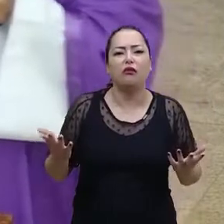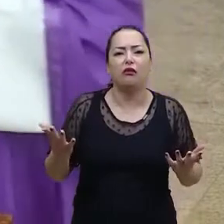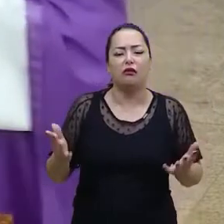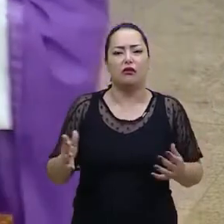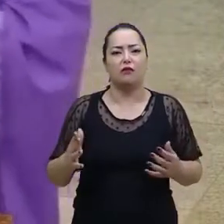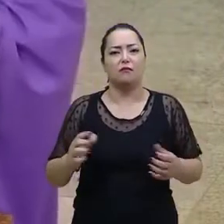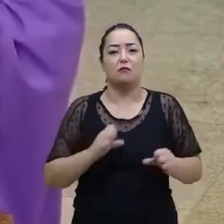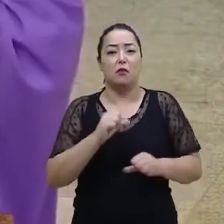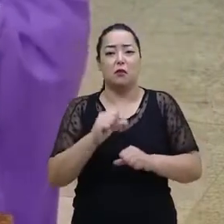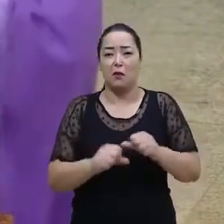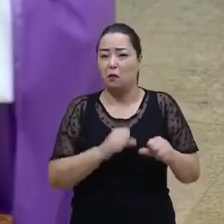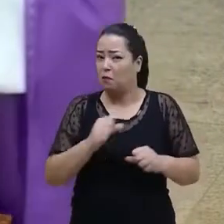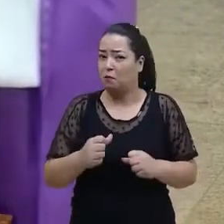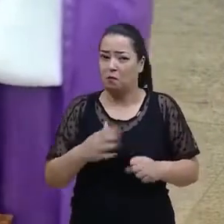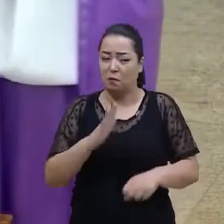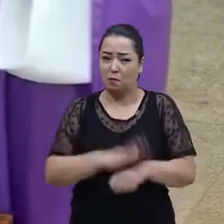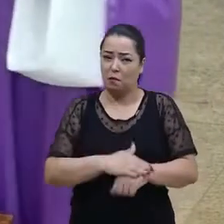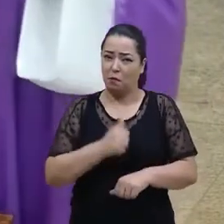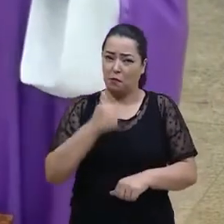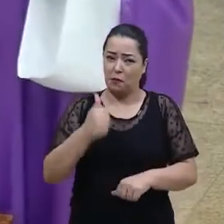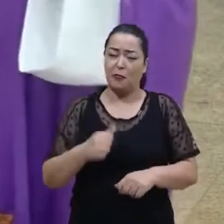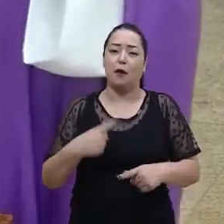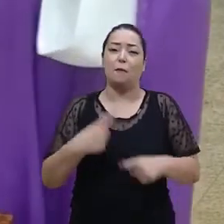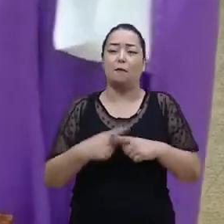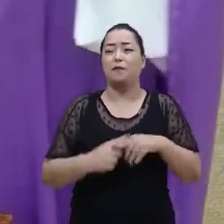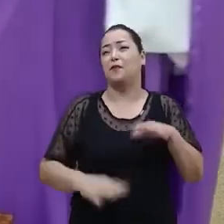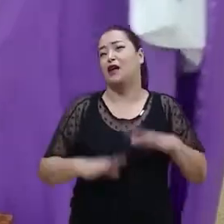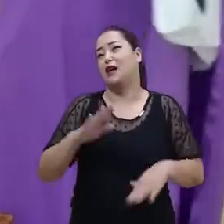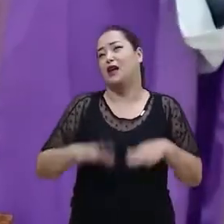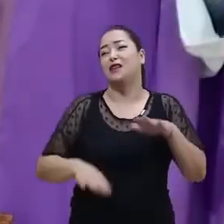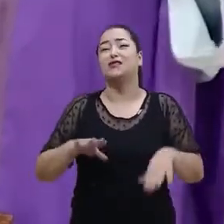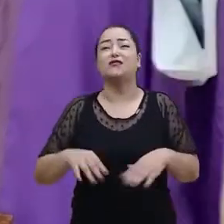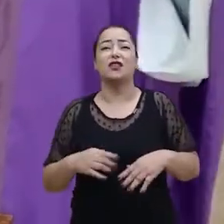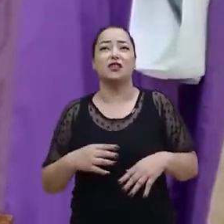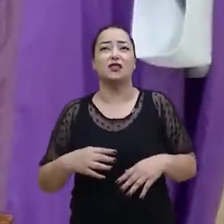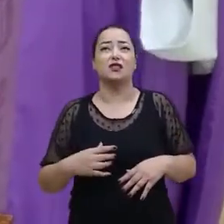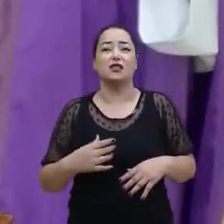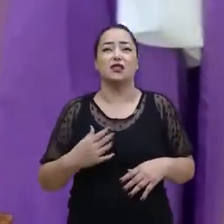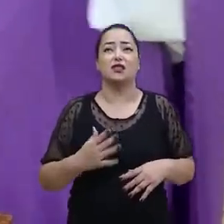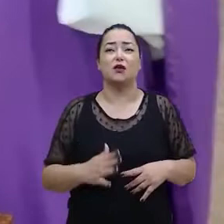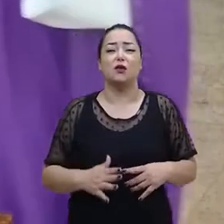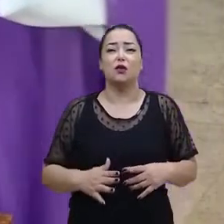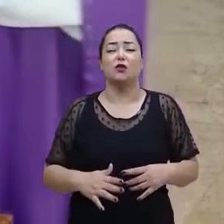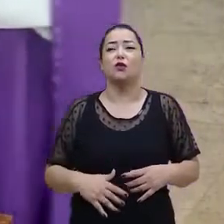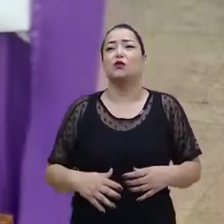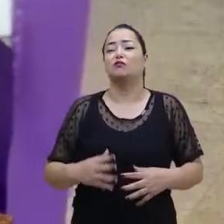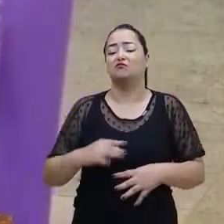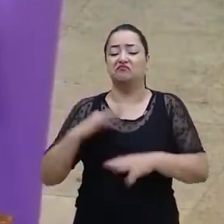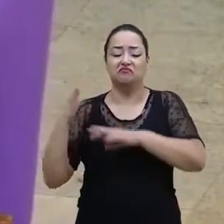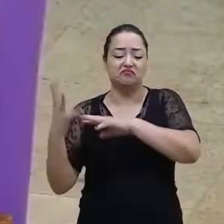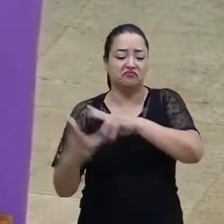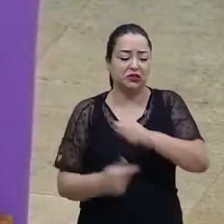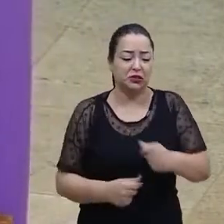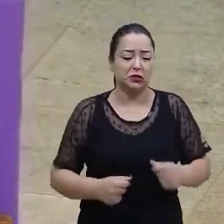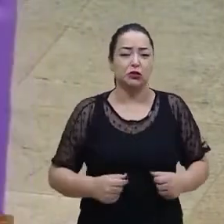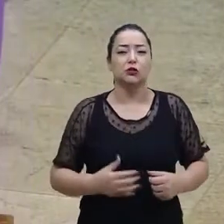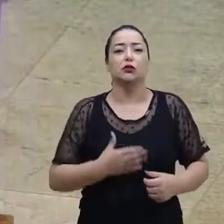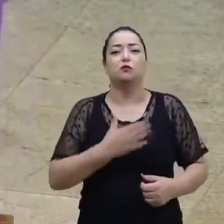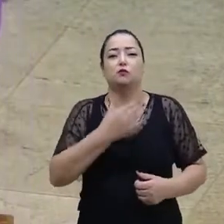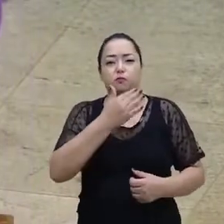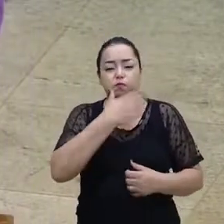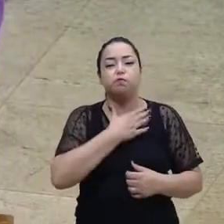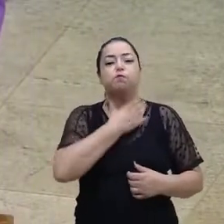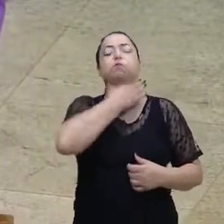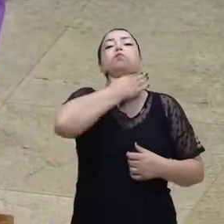e às vezes está escondido encoberto por tantas coisas que o mundo nos apresenta e